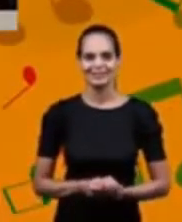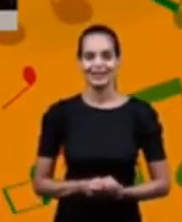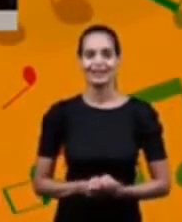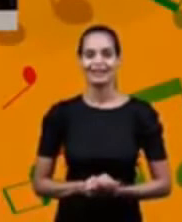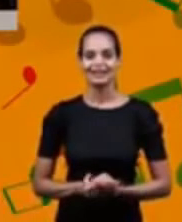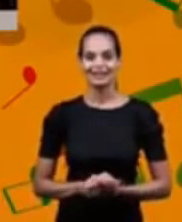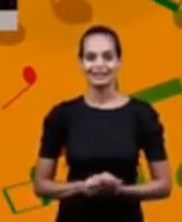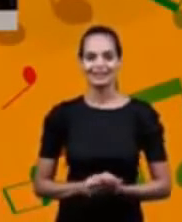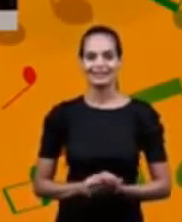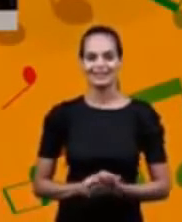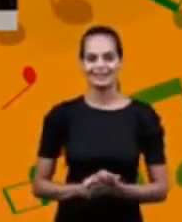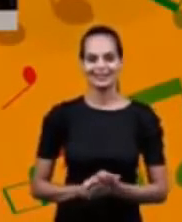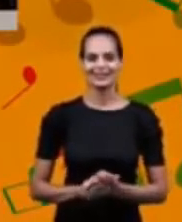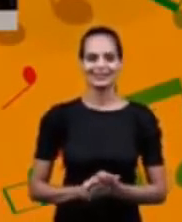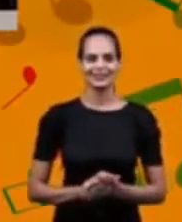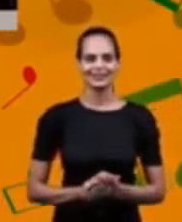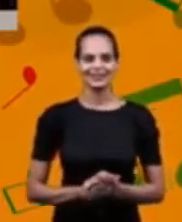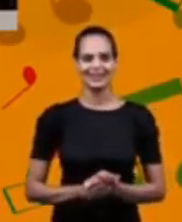Argentina.